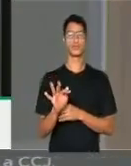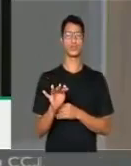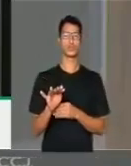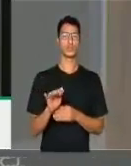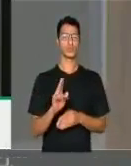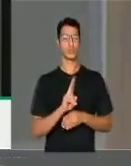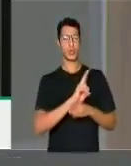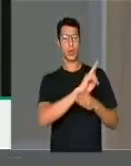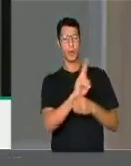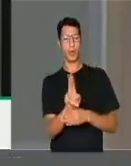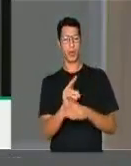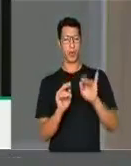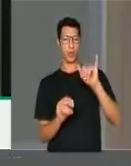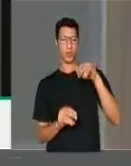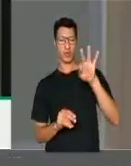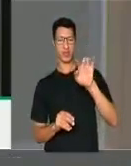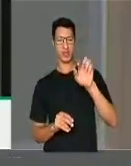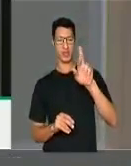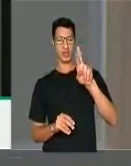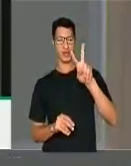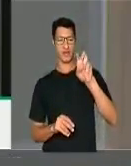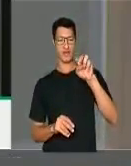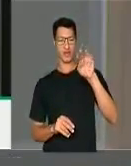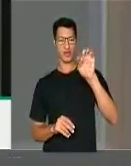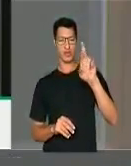um interventor para